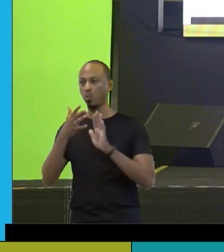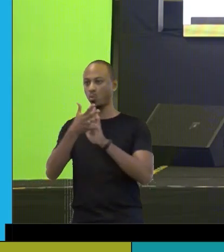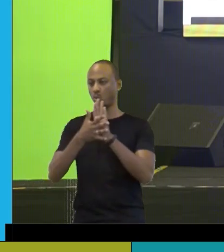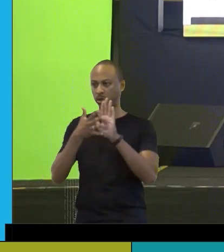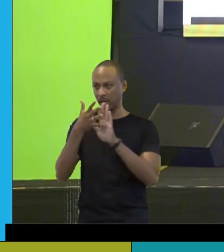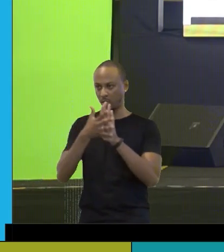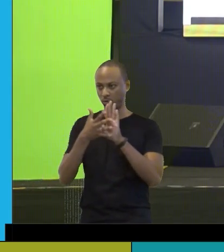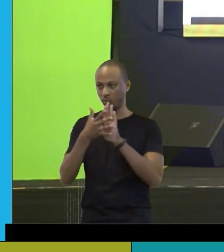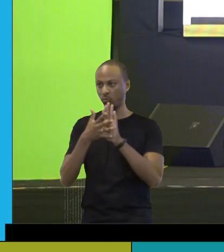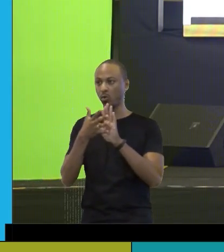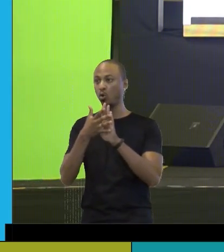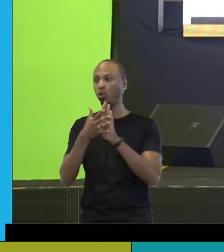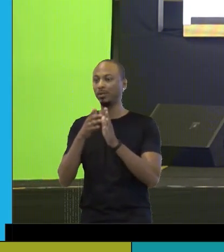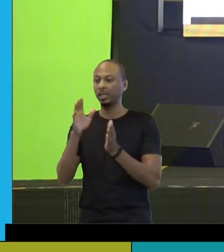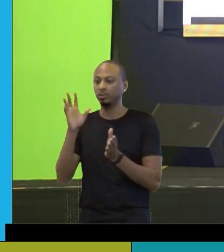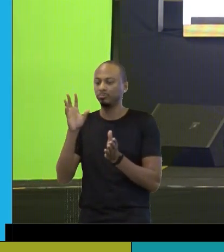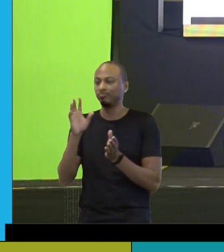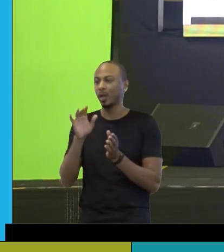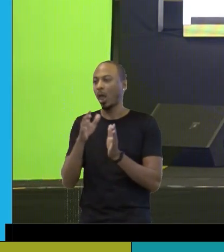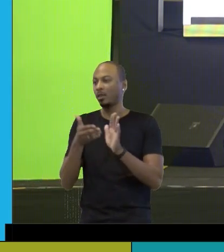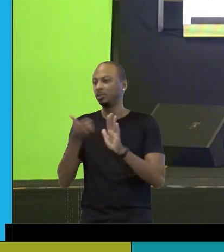texto ele foi suprimido, ele não está.